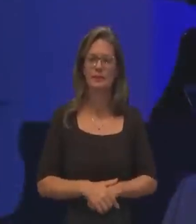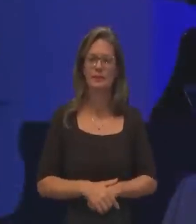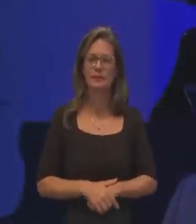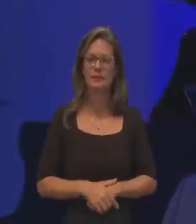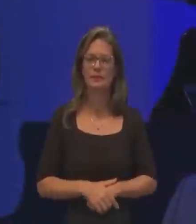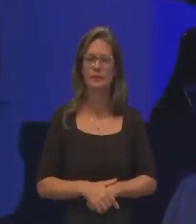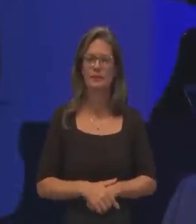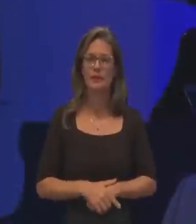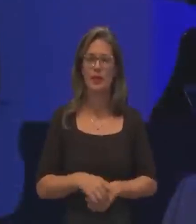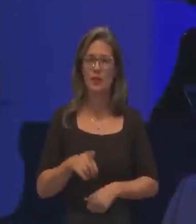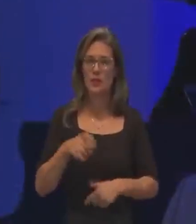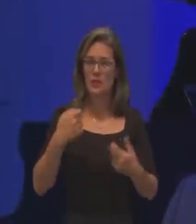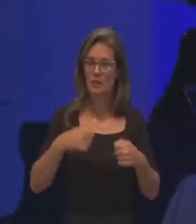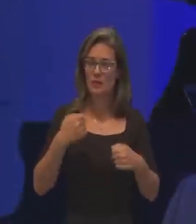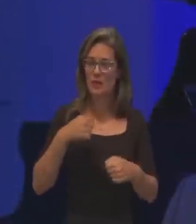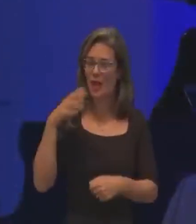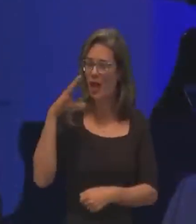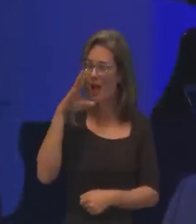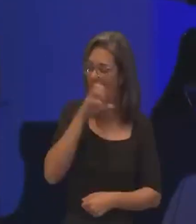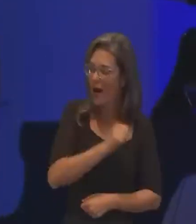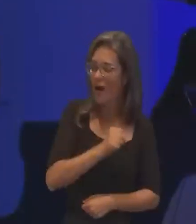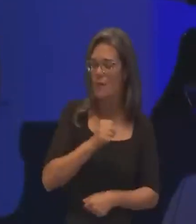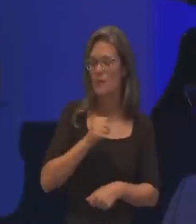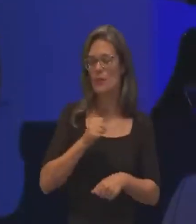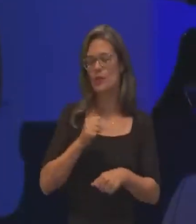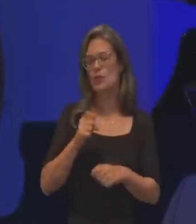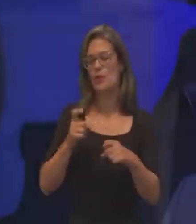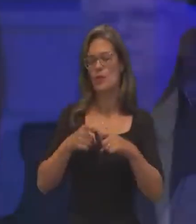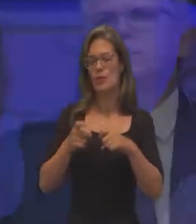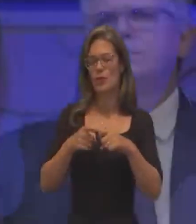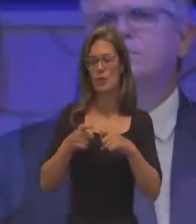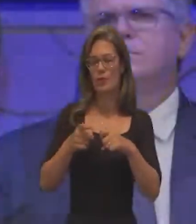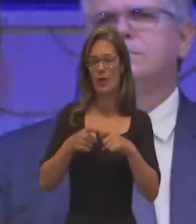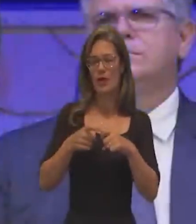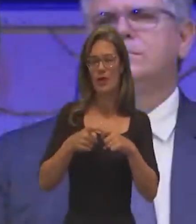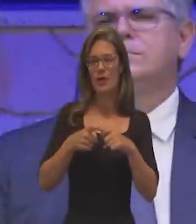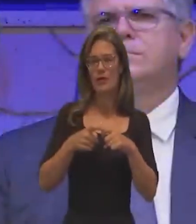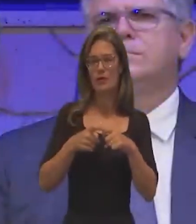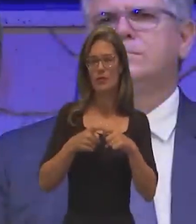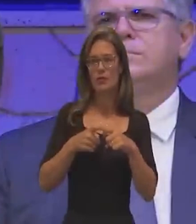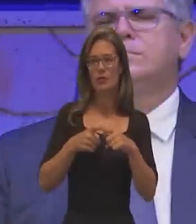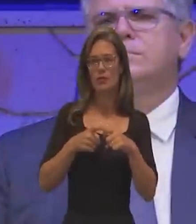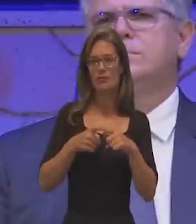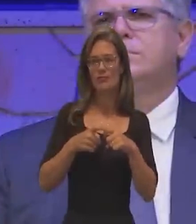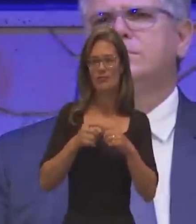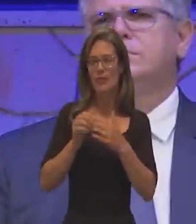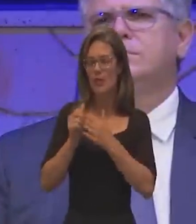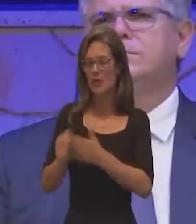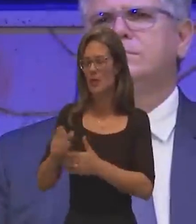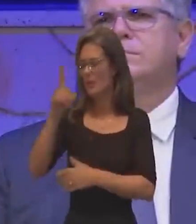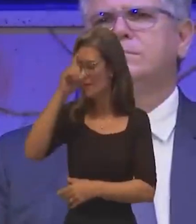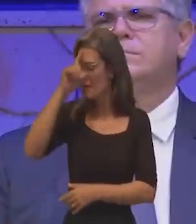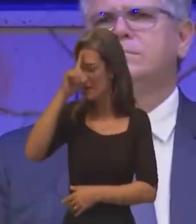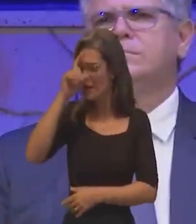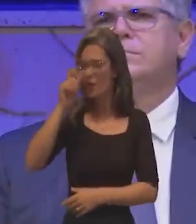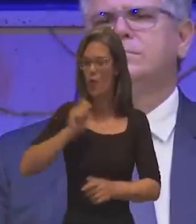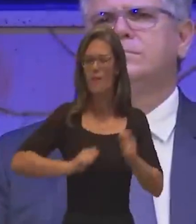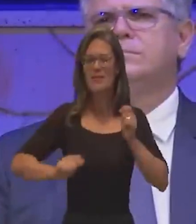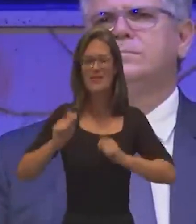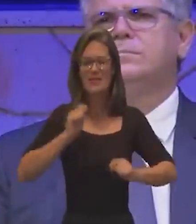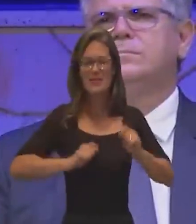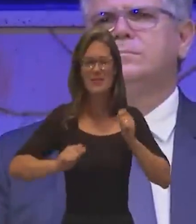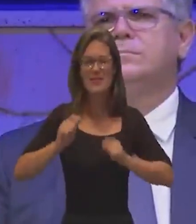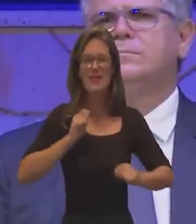às pressas ao médico ou ser conduzido ao hospital. uma ansiedade que se instala, uma